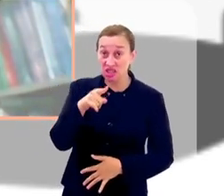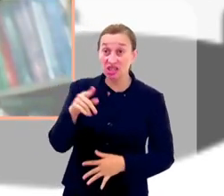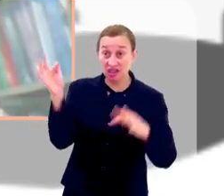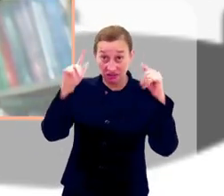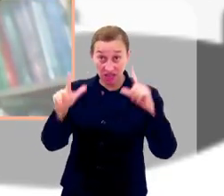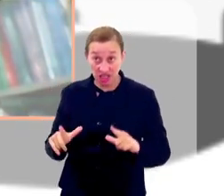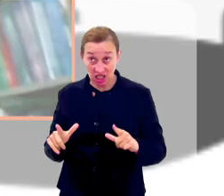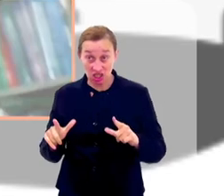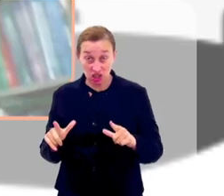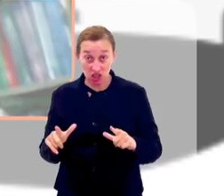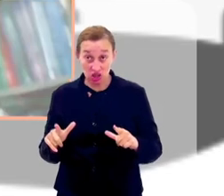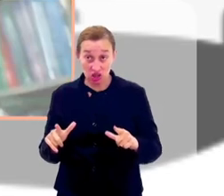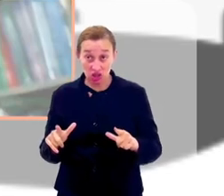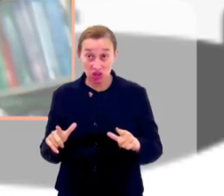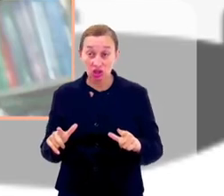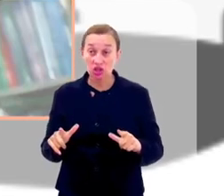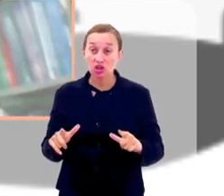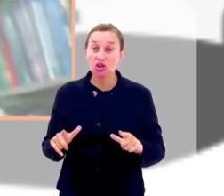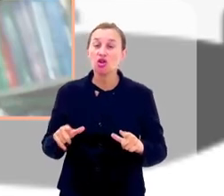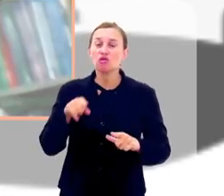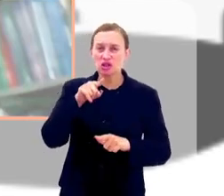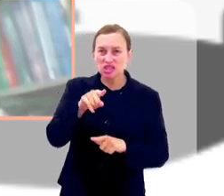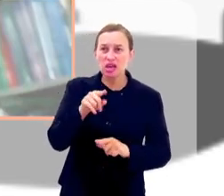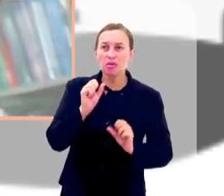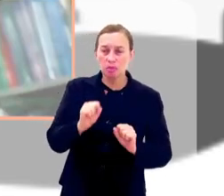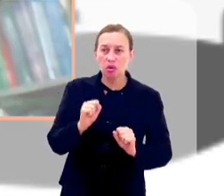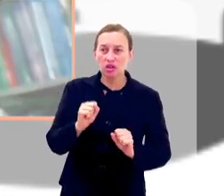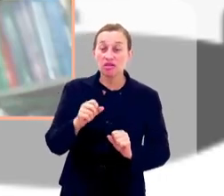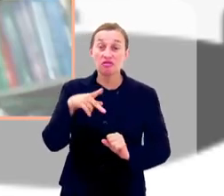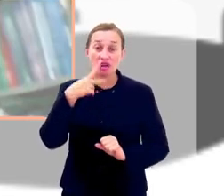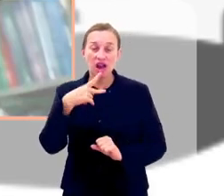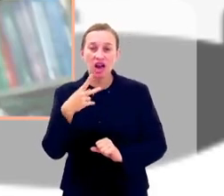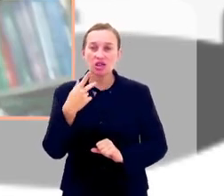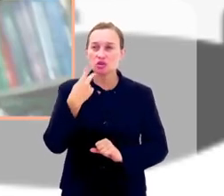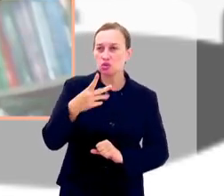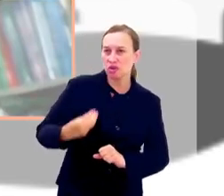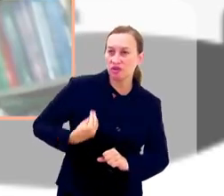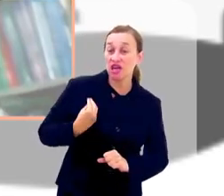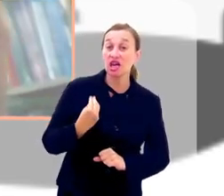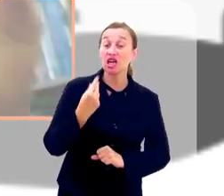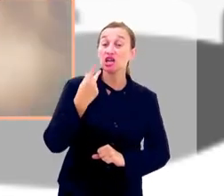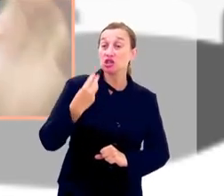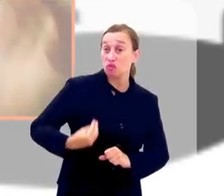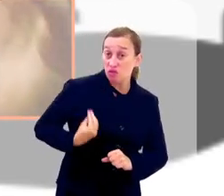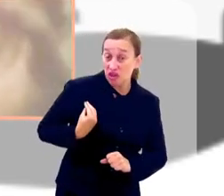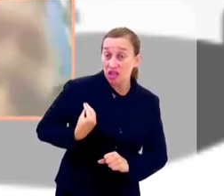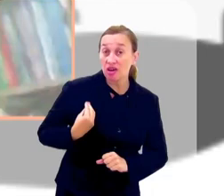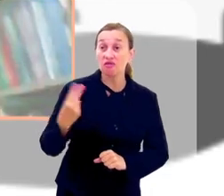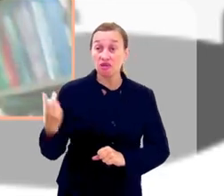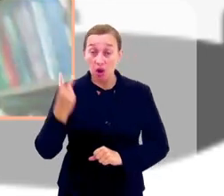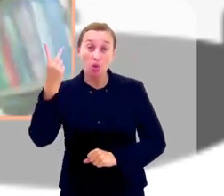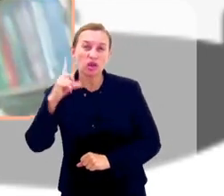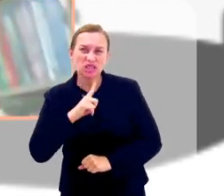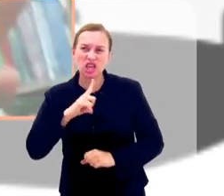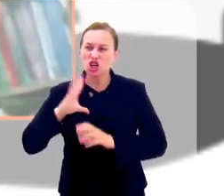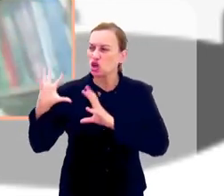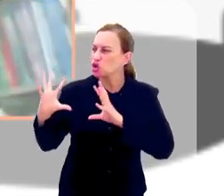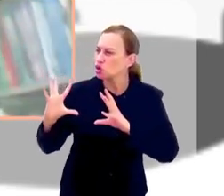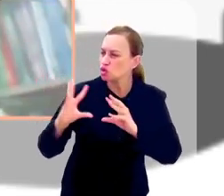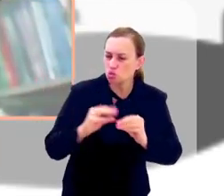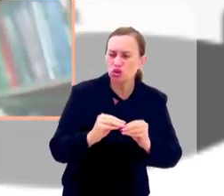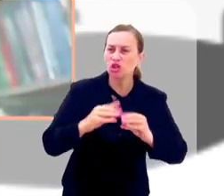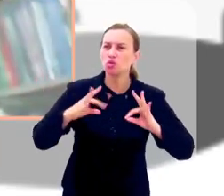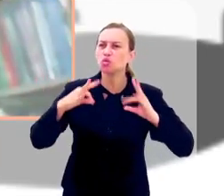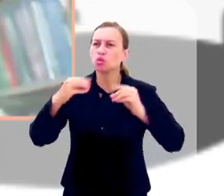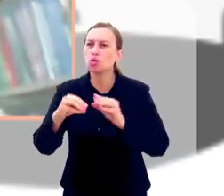está feliz. Você, Cláudia, que pode dizer sobre você se a sua vida vale a pena. E aí, juntando